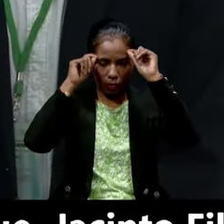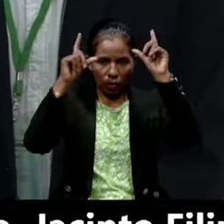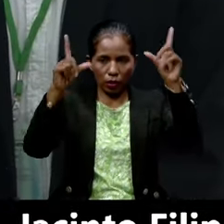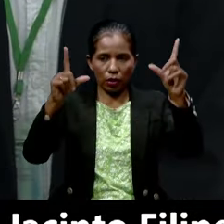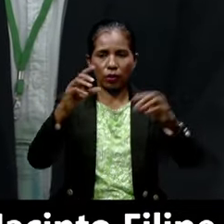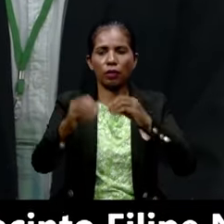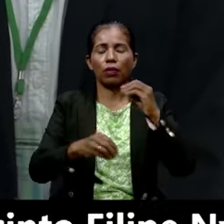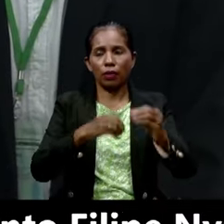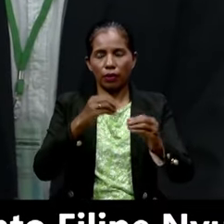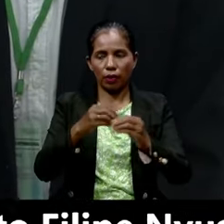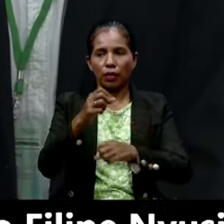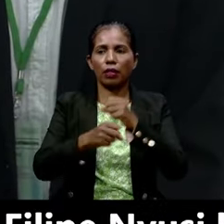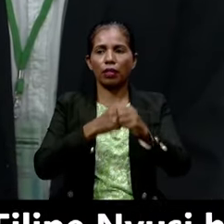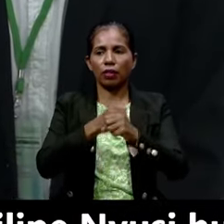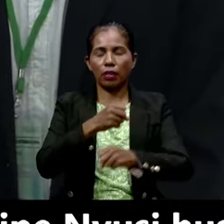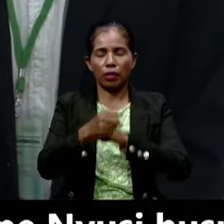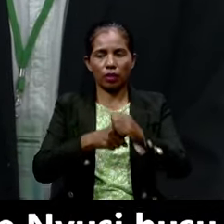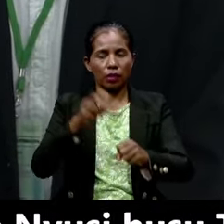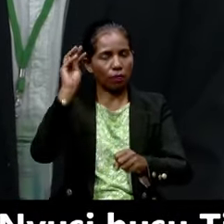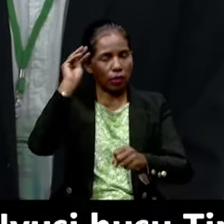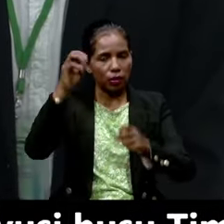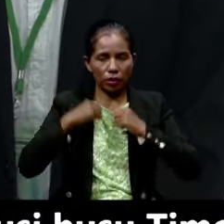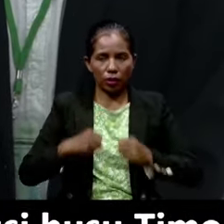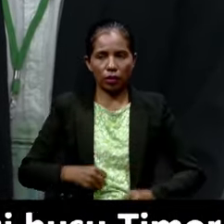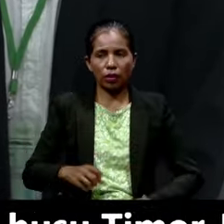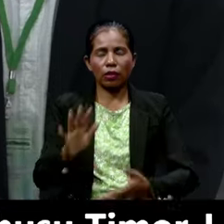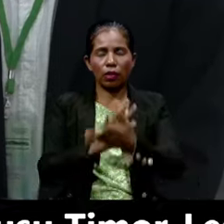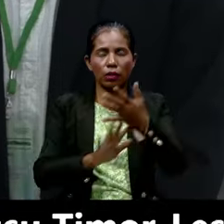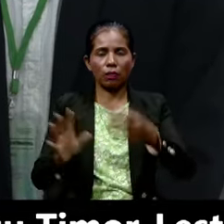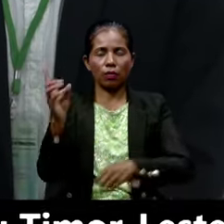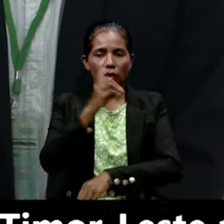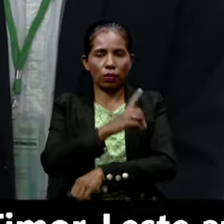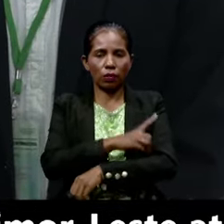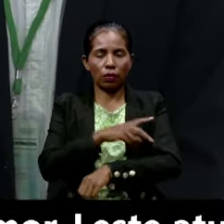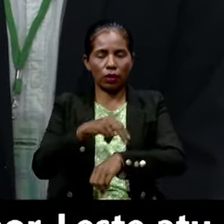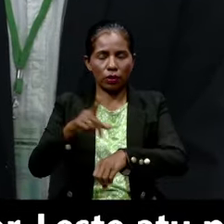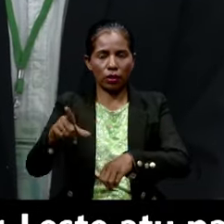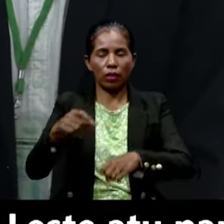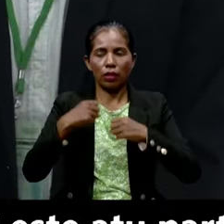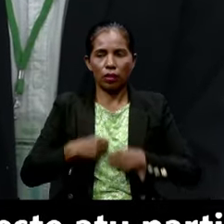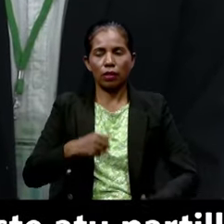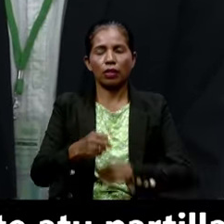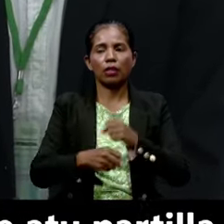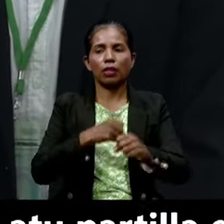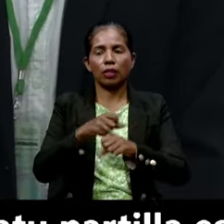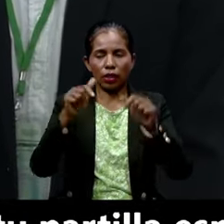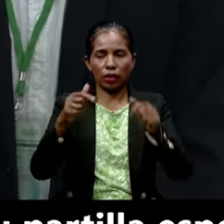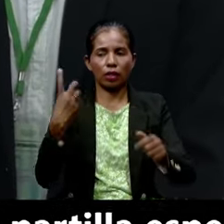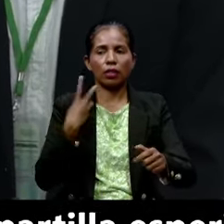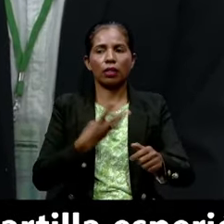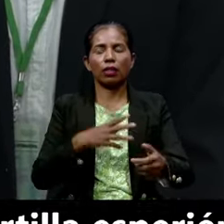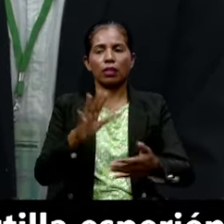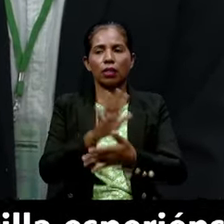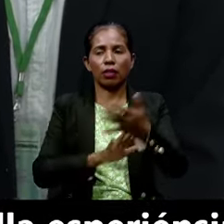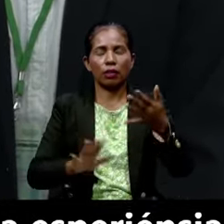kata tinang-tinang Ministério da Saúde celebra Lorong Nacional da Saúde. Maybe tinang ida ne ita se celebra iha